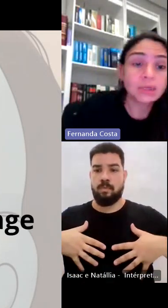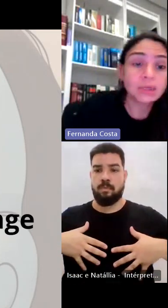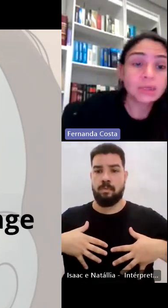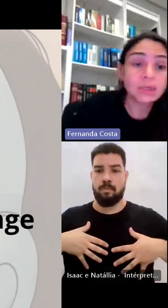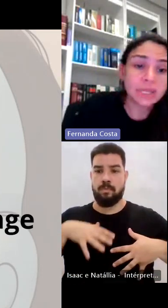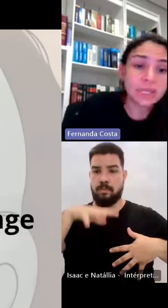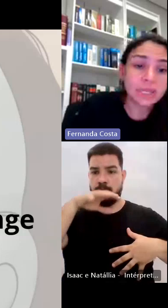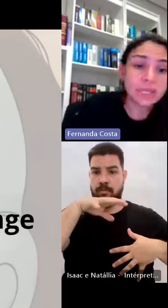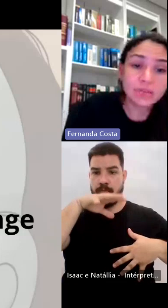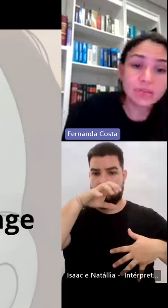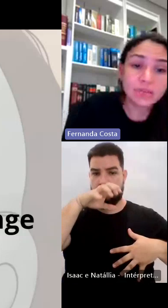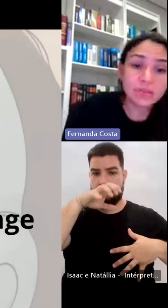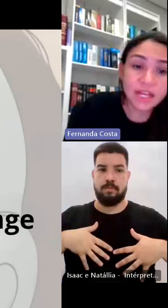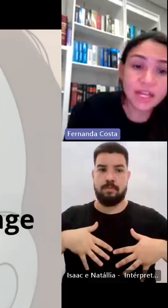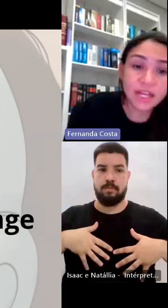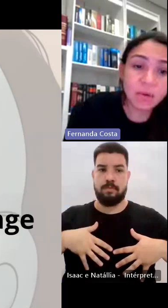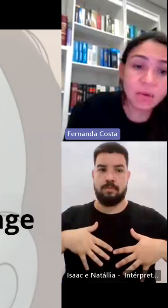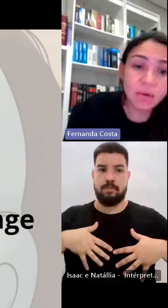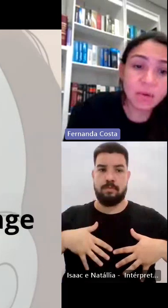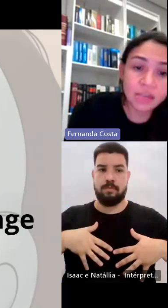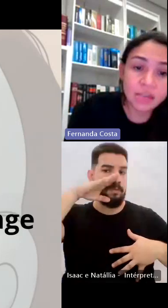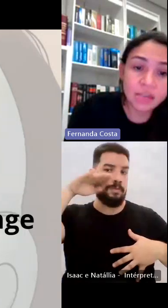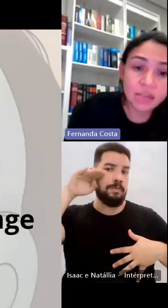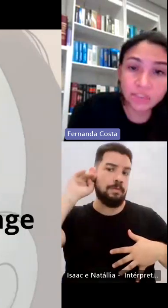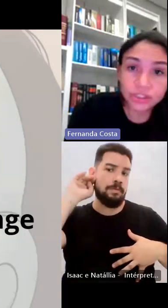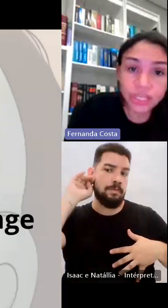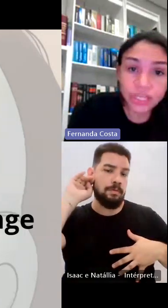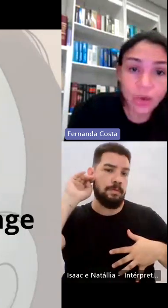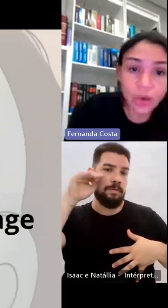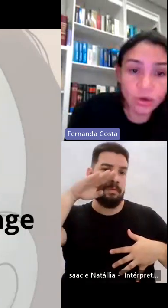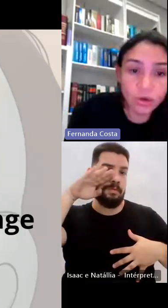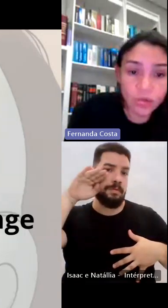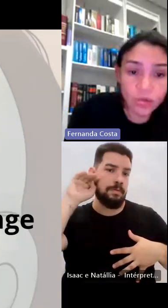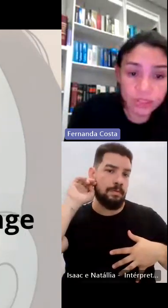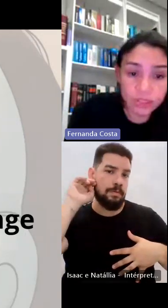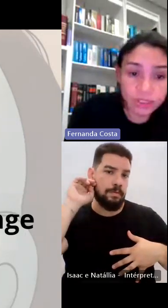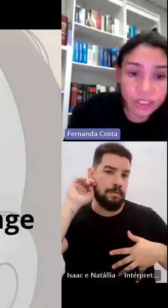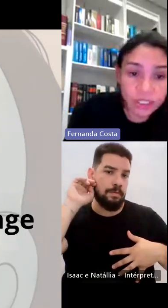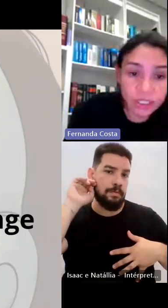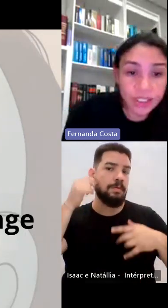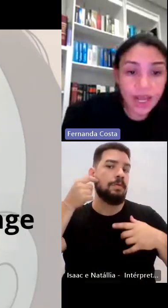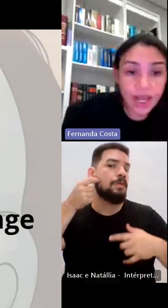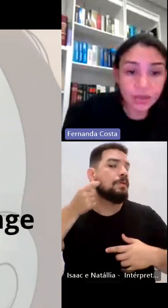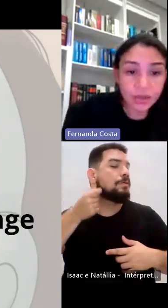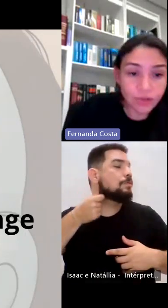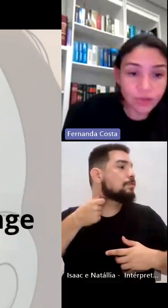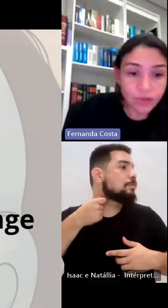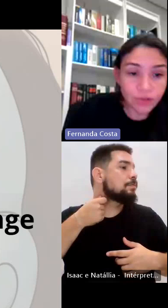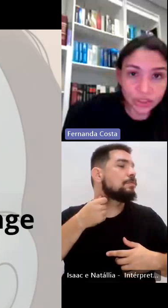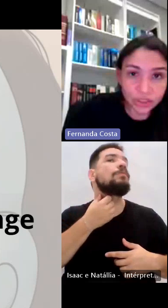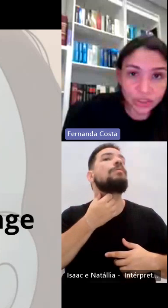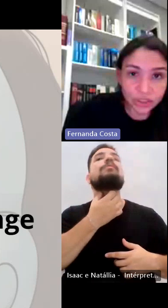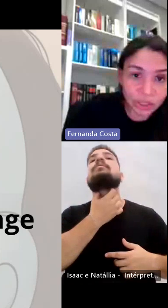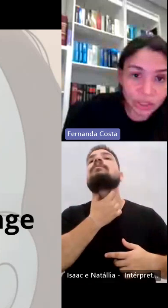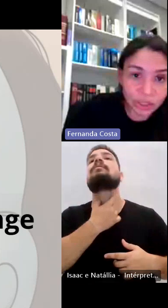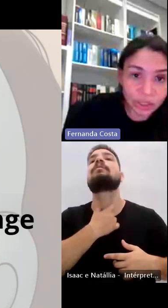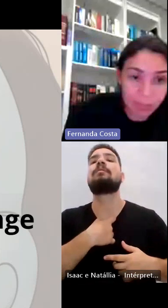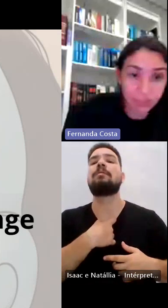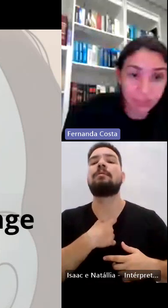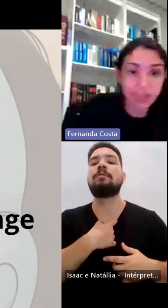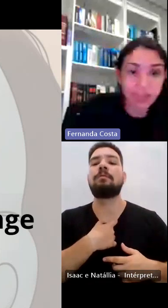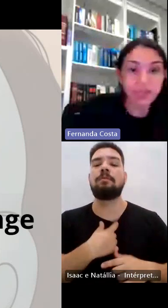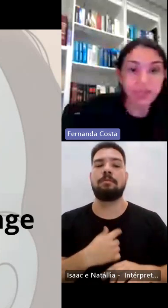né? Então, aqui nós temos uma cavidade nasal, a nasofaringe, a orofaringe e a laringofaringe. Então, aqui eu tenho